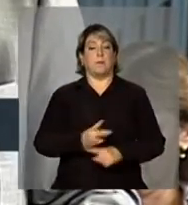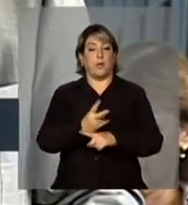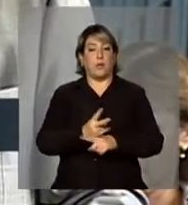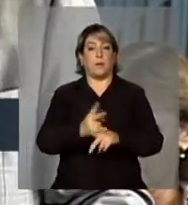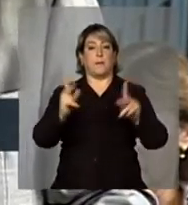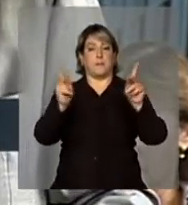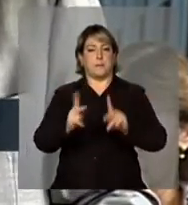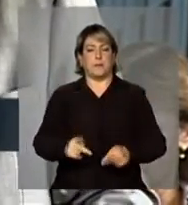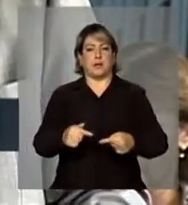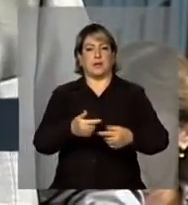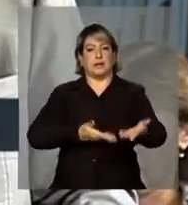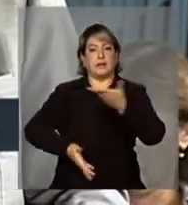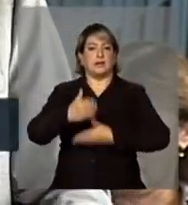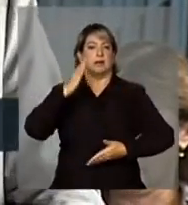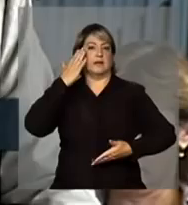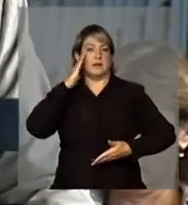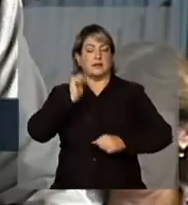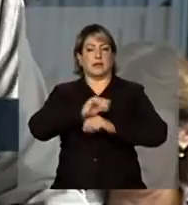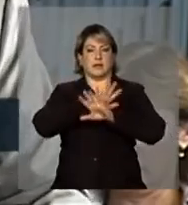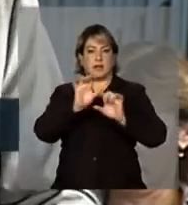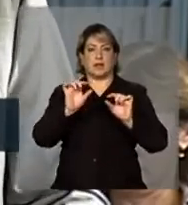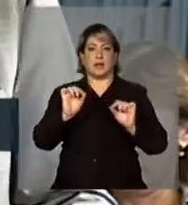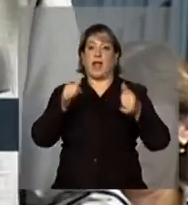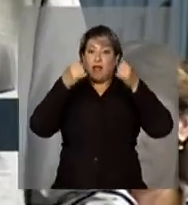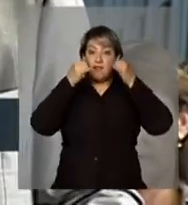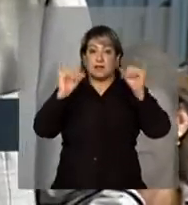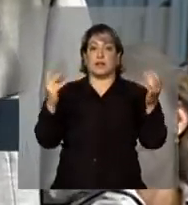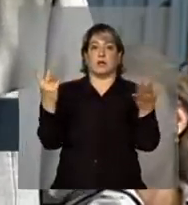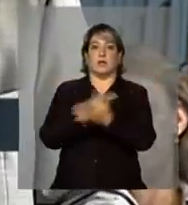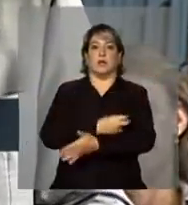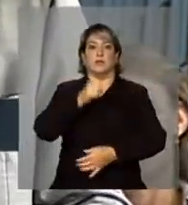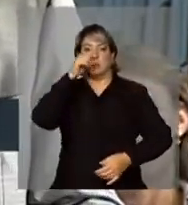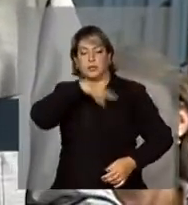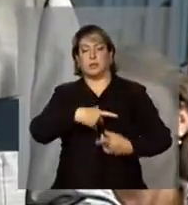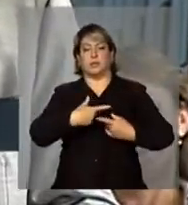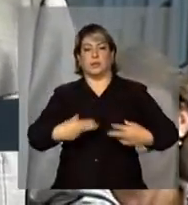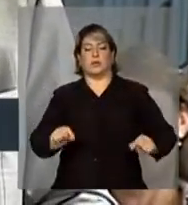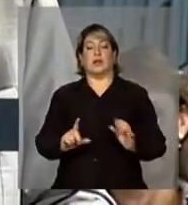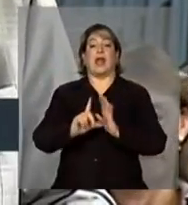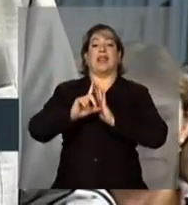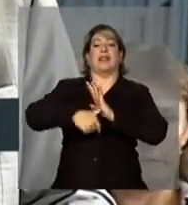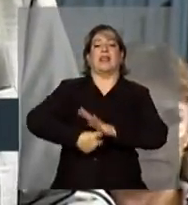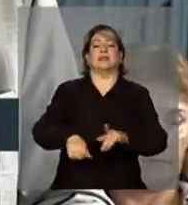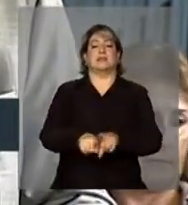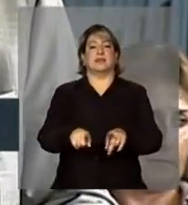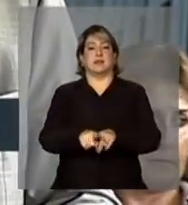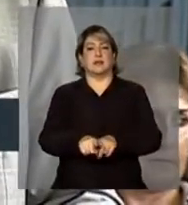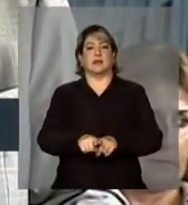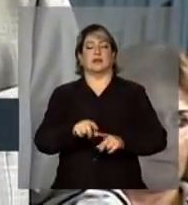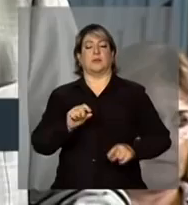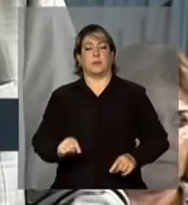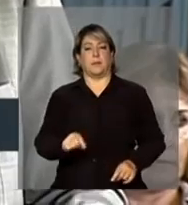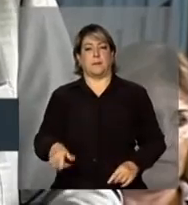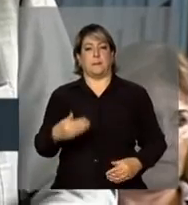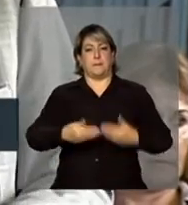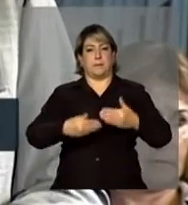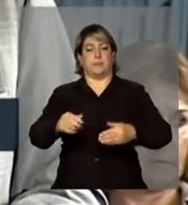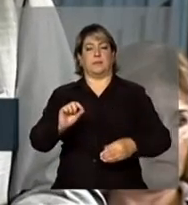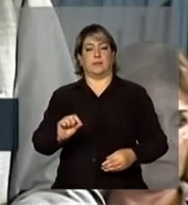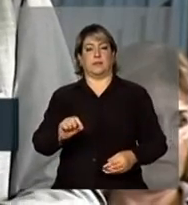sempre buscando o entendimento, sempre tentando evitar a judicialização que atrasa os processos e que podem permitir aos